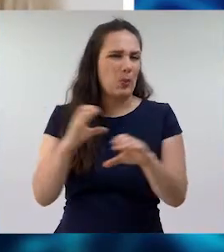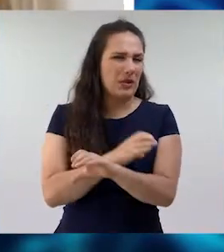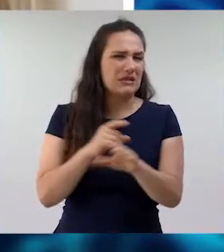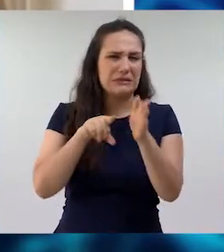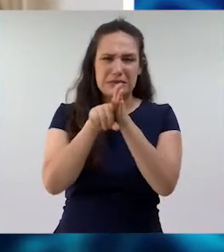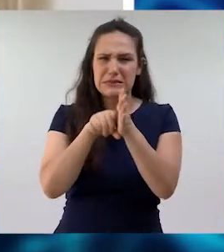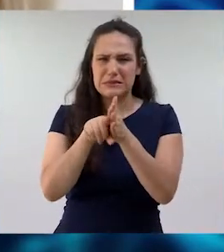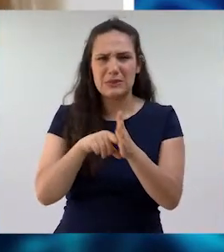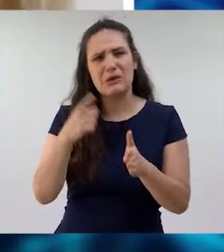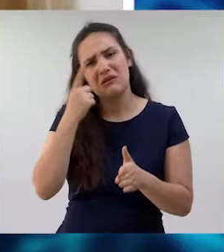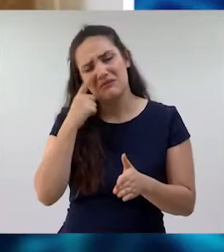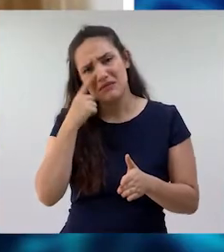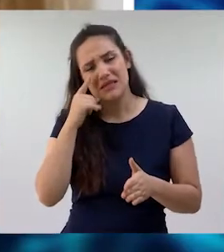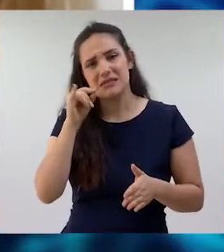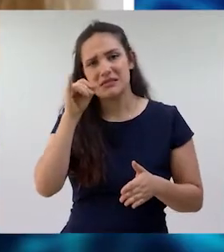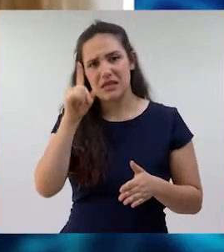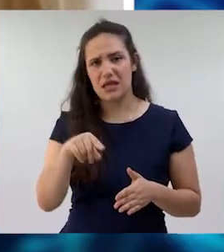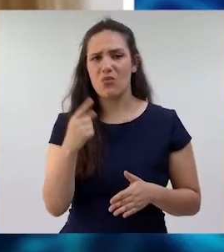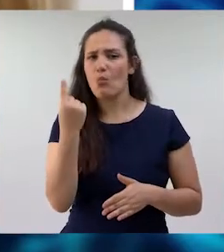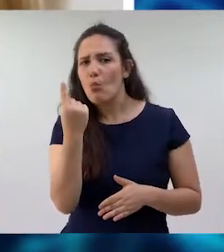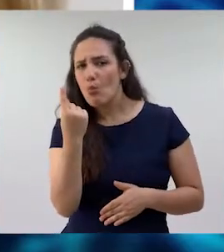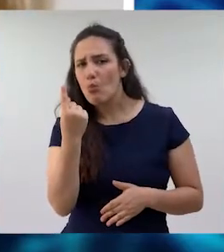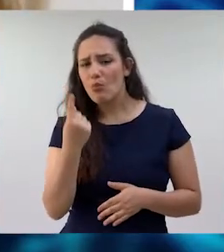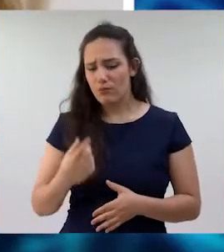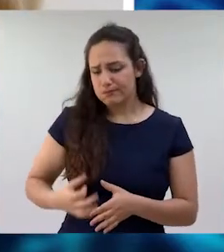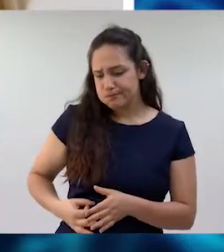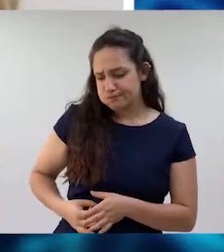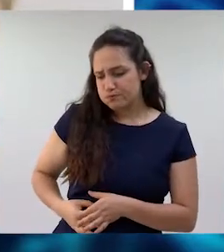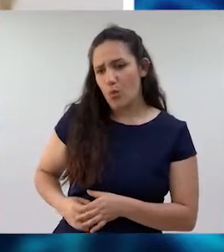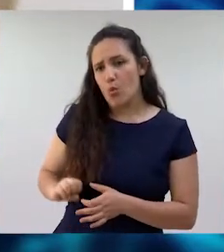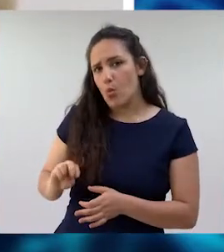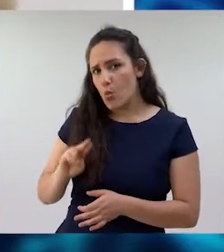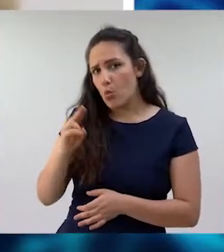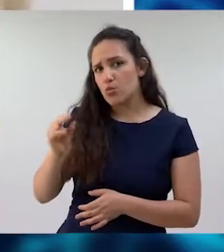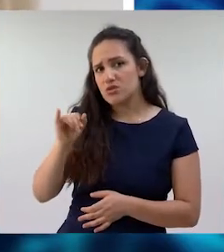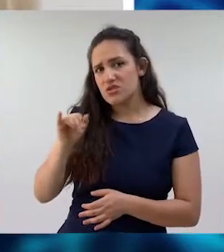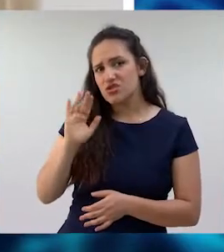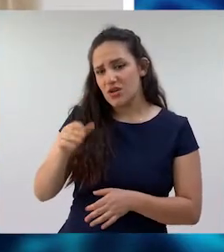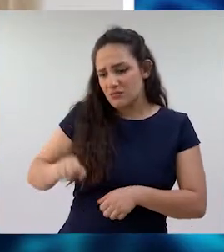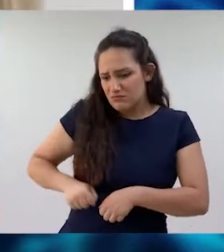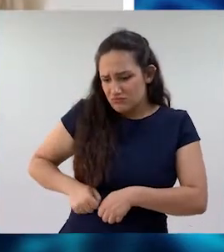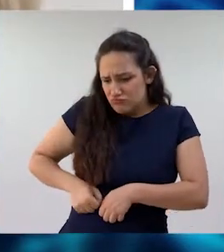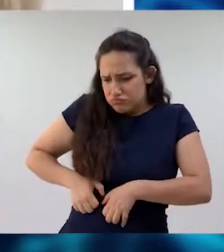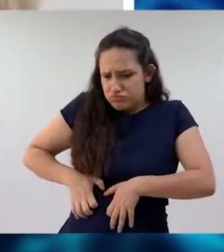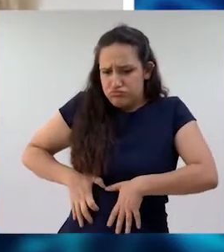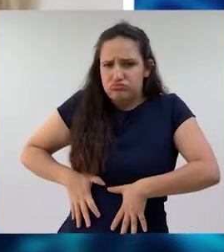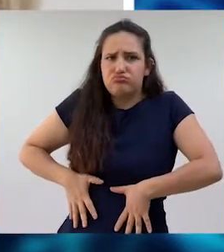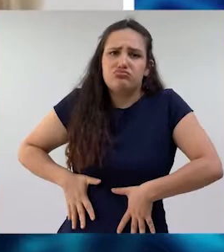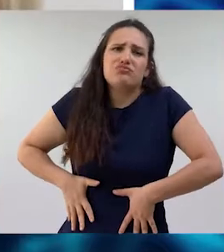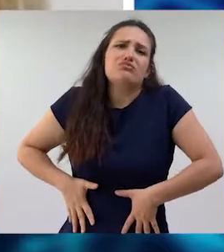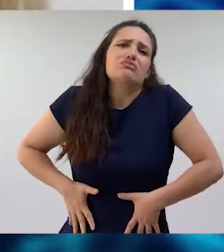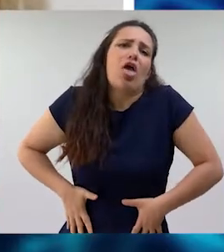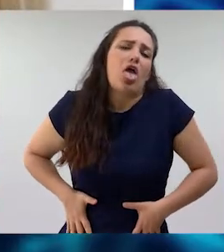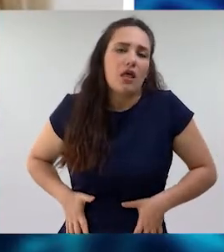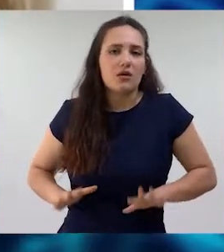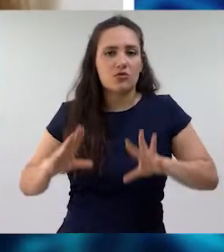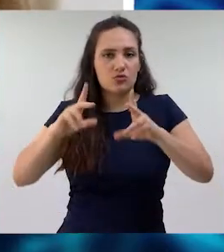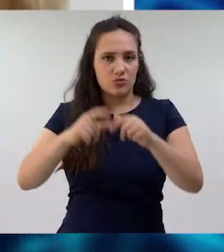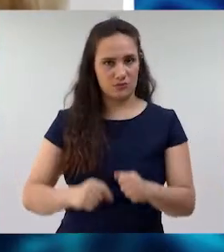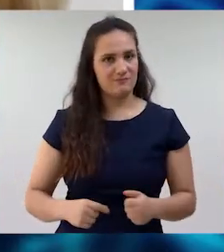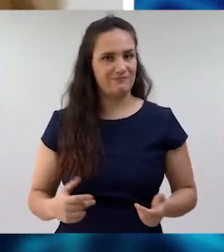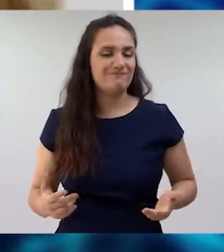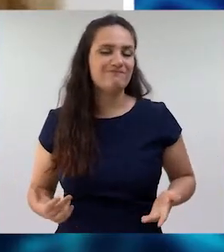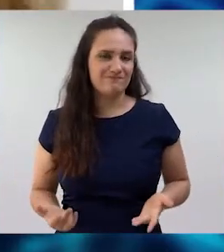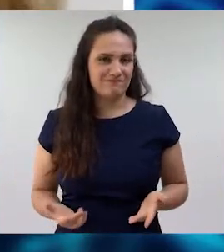gente tentar detectar se aquela lesão está restrita ao intestino ou se ela já avançou para